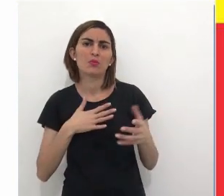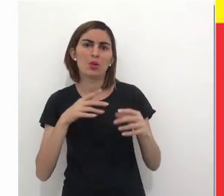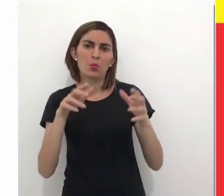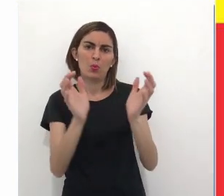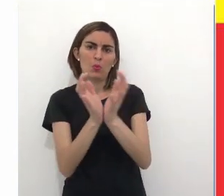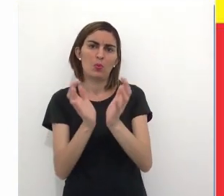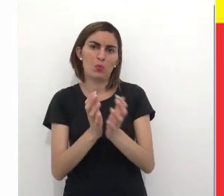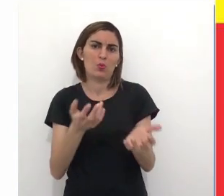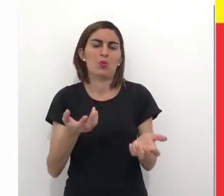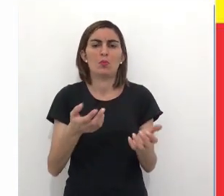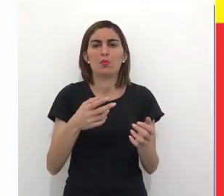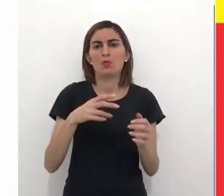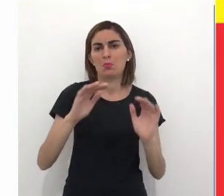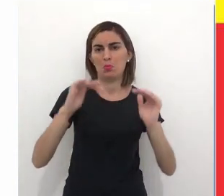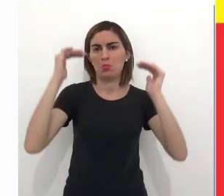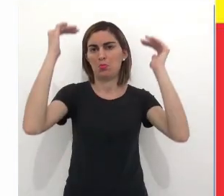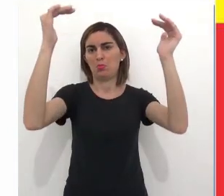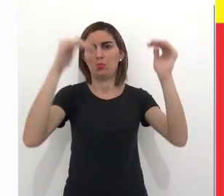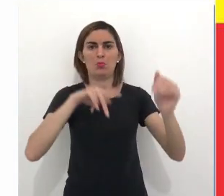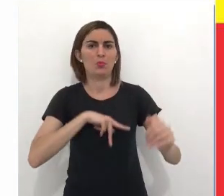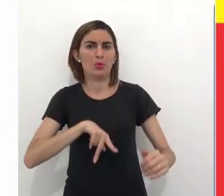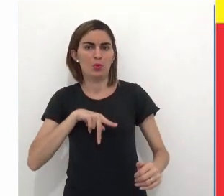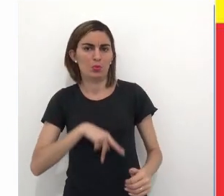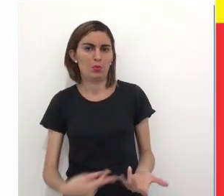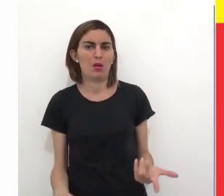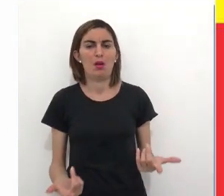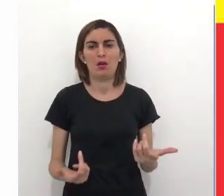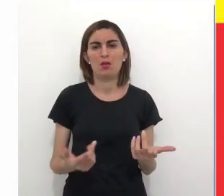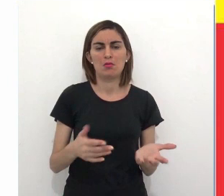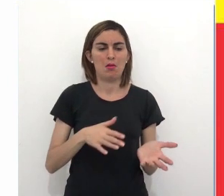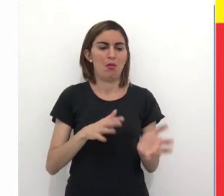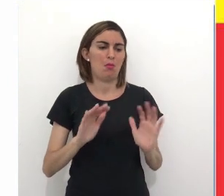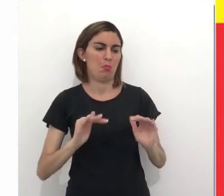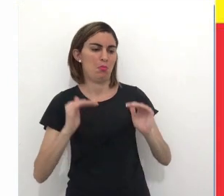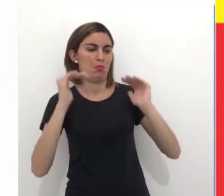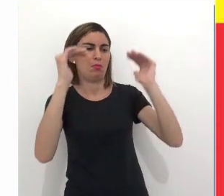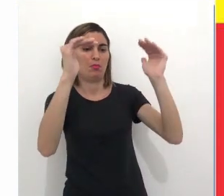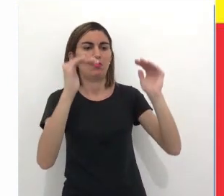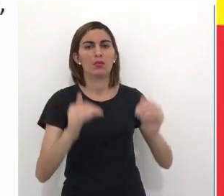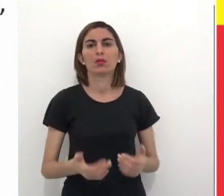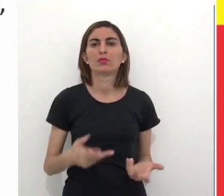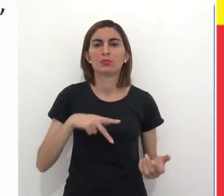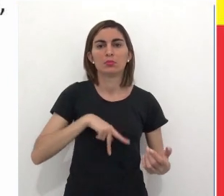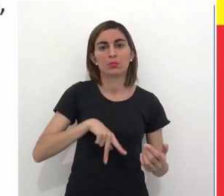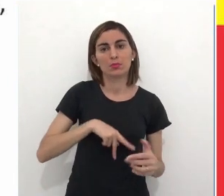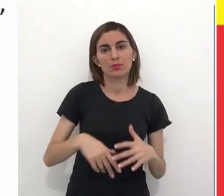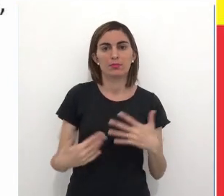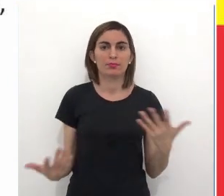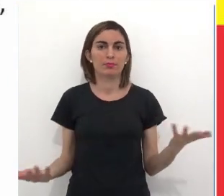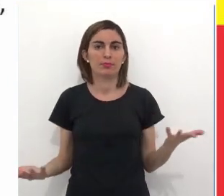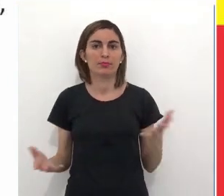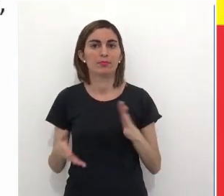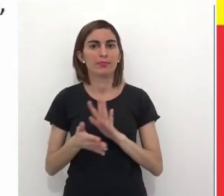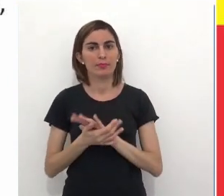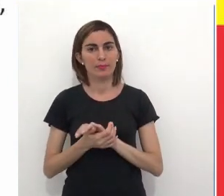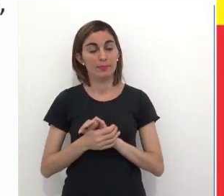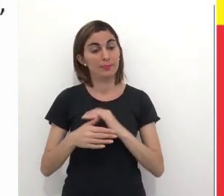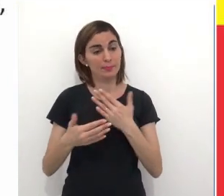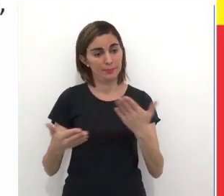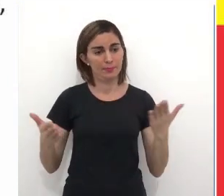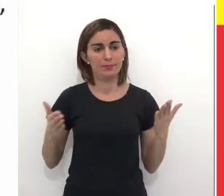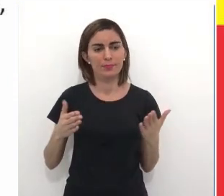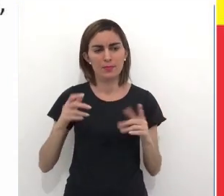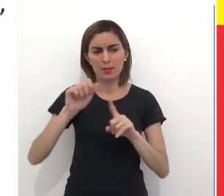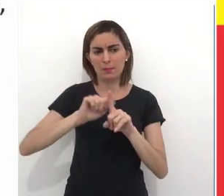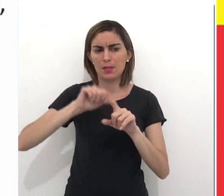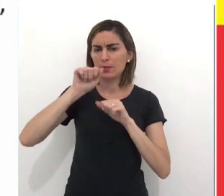pelos portugueses, pelos prestígios, né, regalias que eles obtinham. Então, prezados e prezadas,